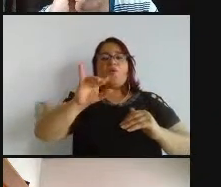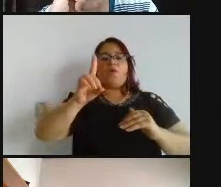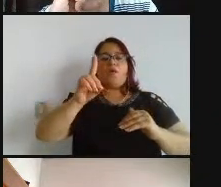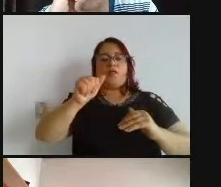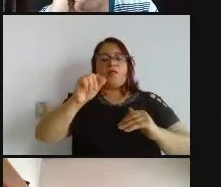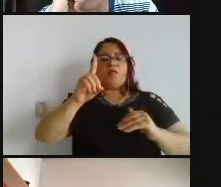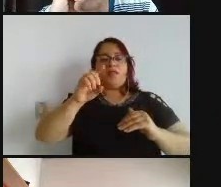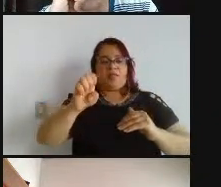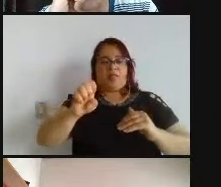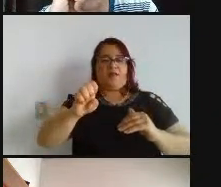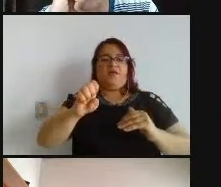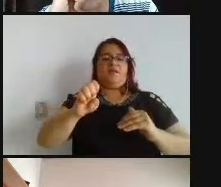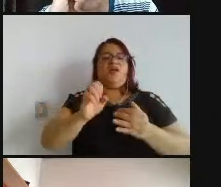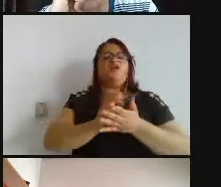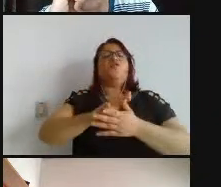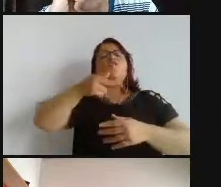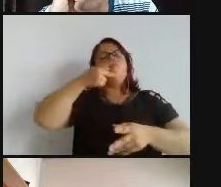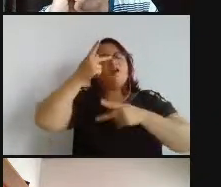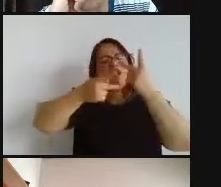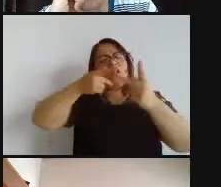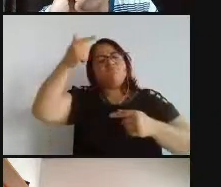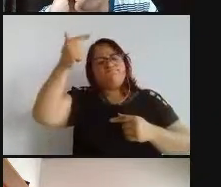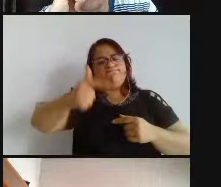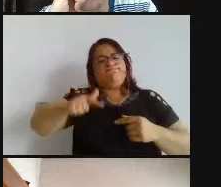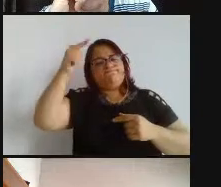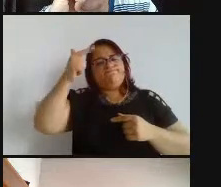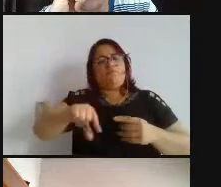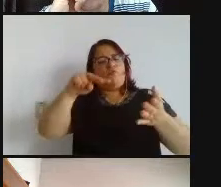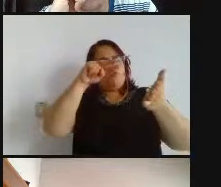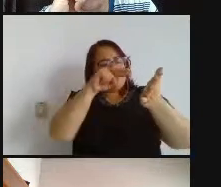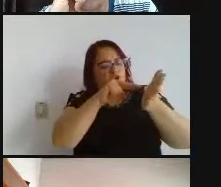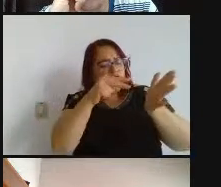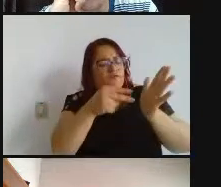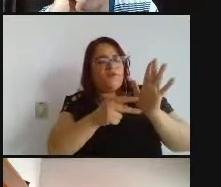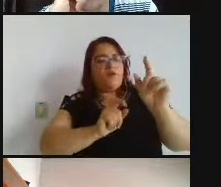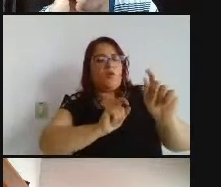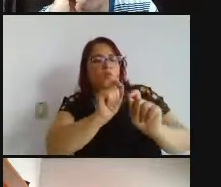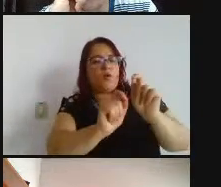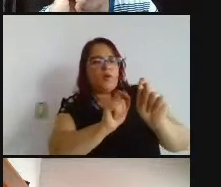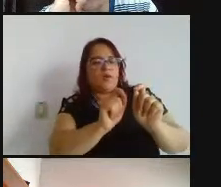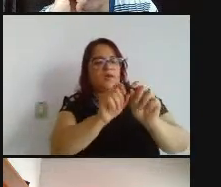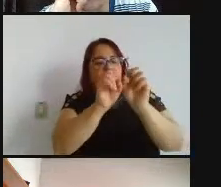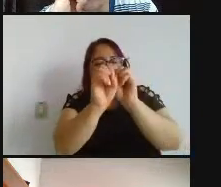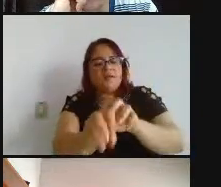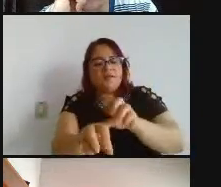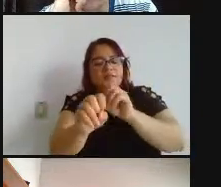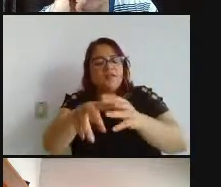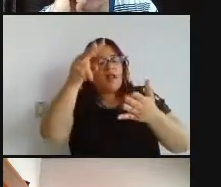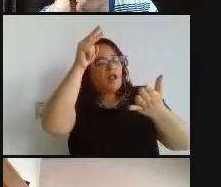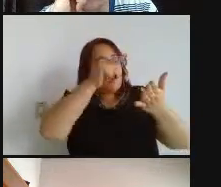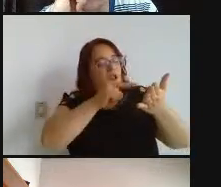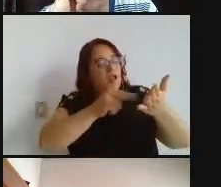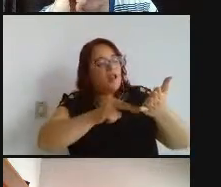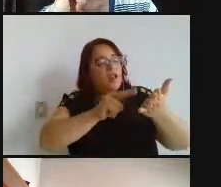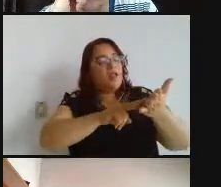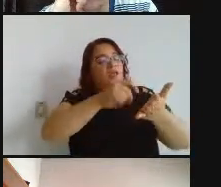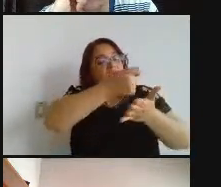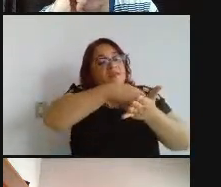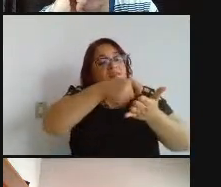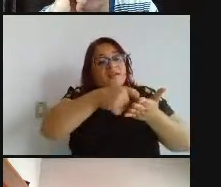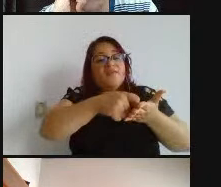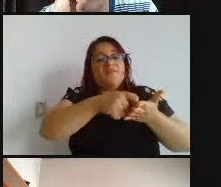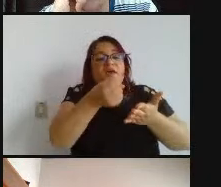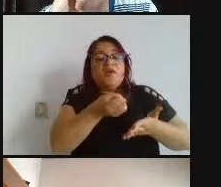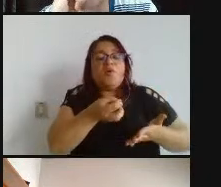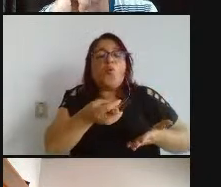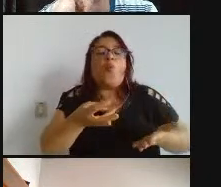de repetir muito o que ela significa, ensinar a ler, escrever e contar. E é isto